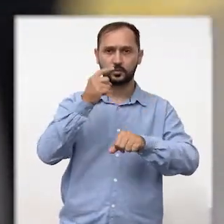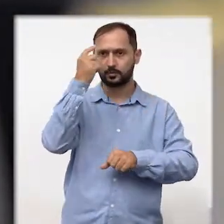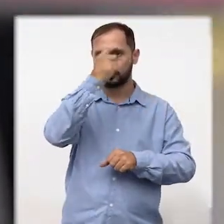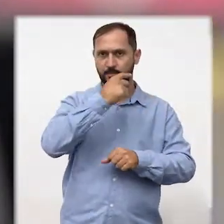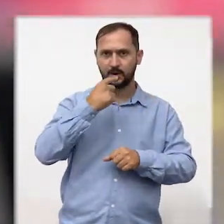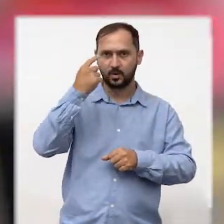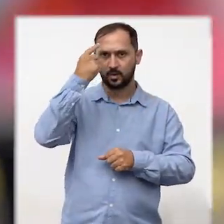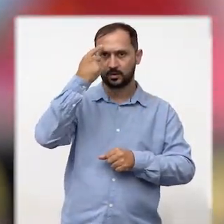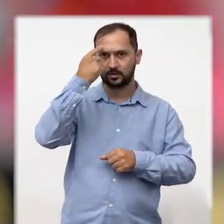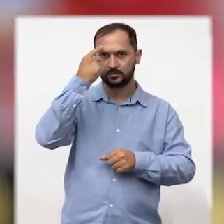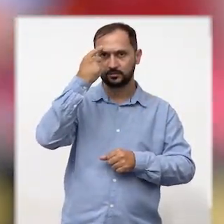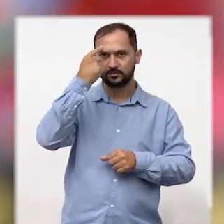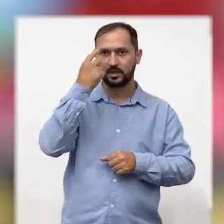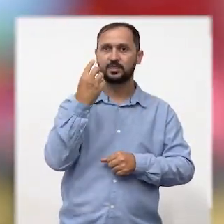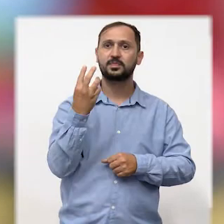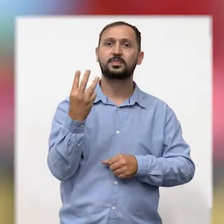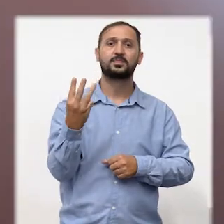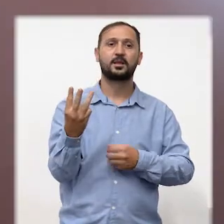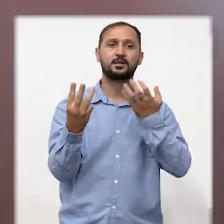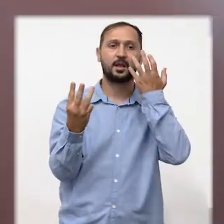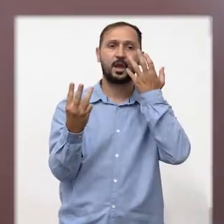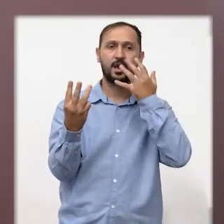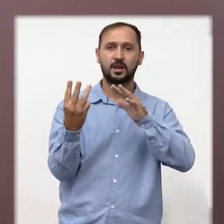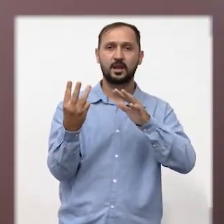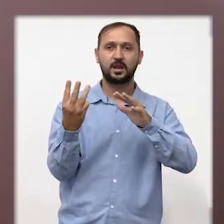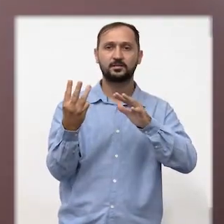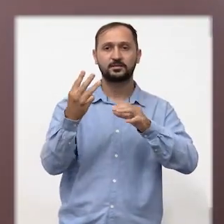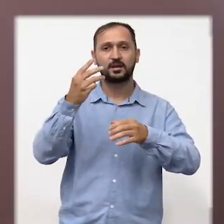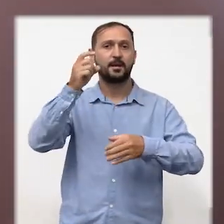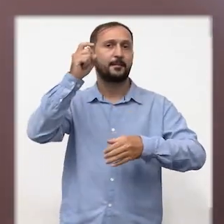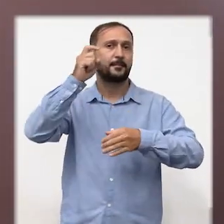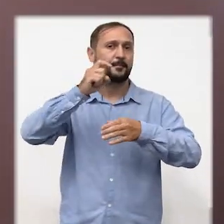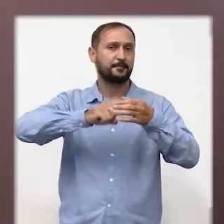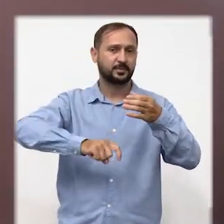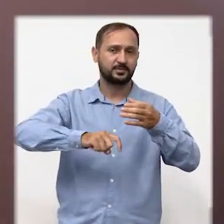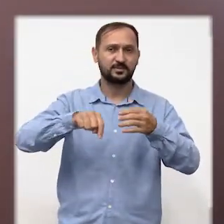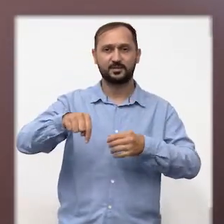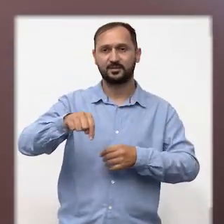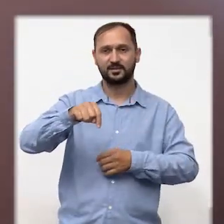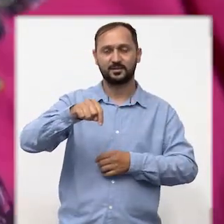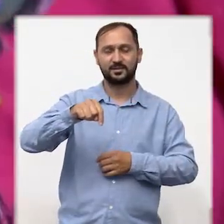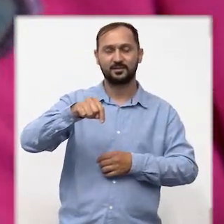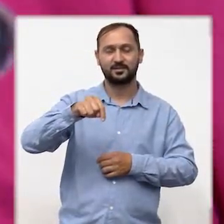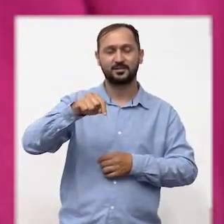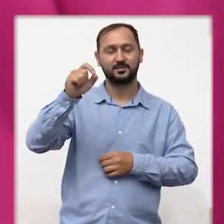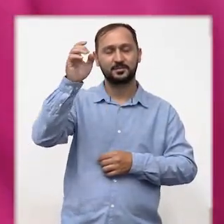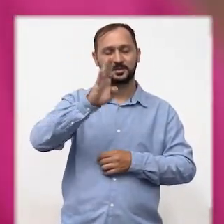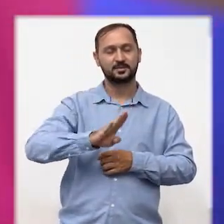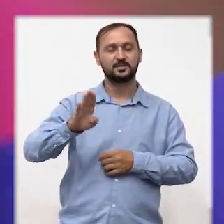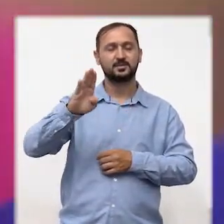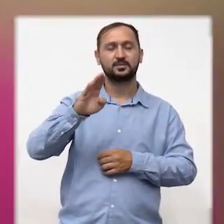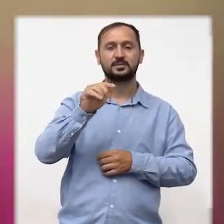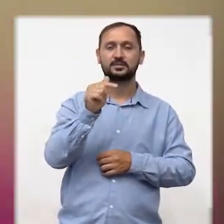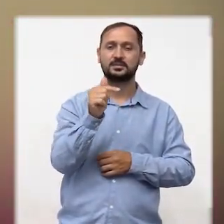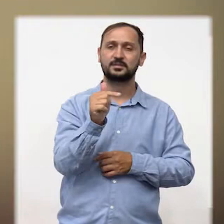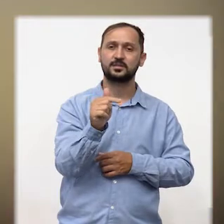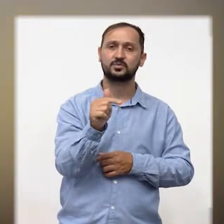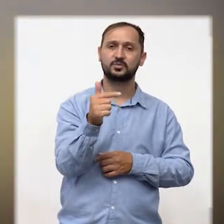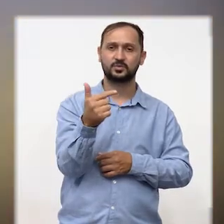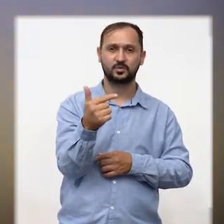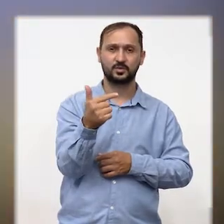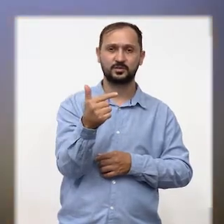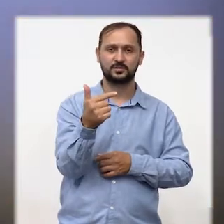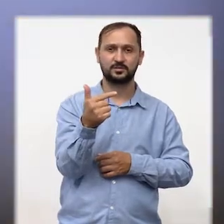hora, 3 crianças ou adolescentes sofrem abuso sexual no país. São 72 casos por